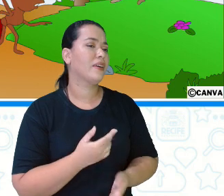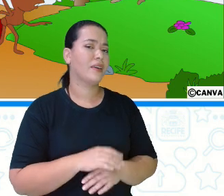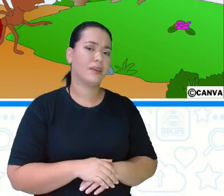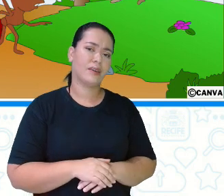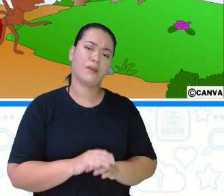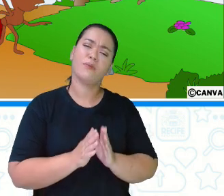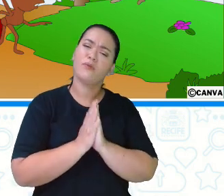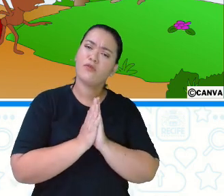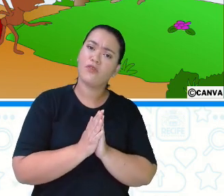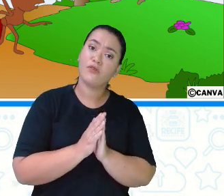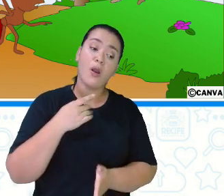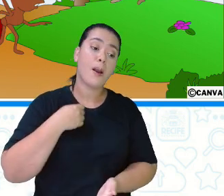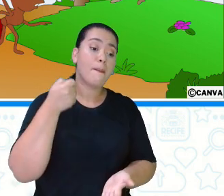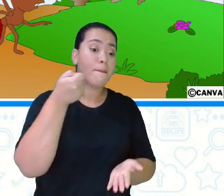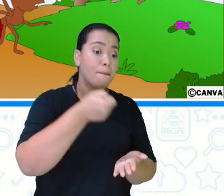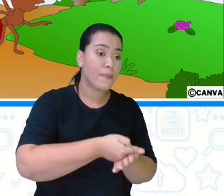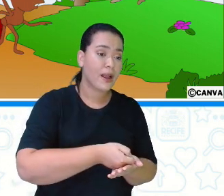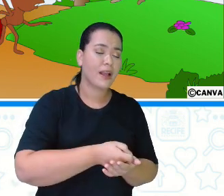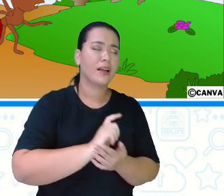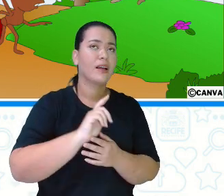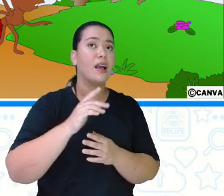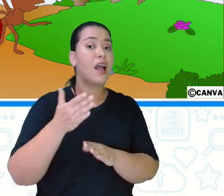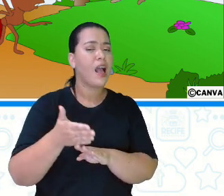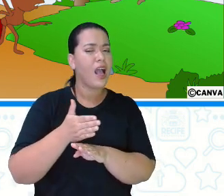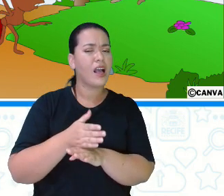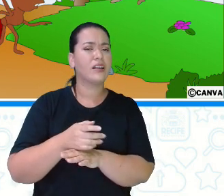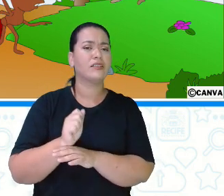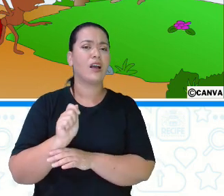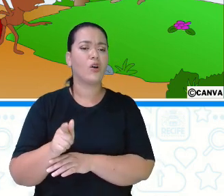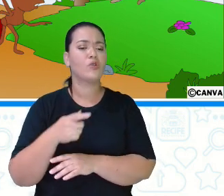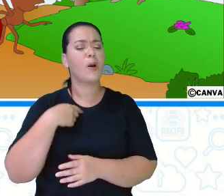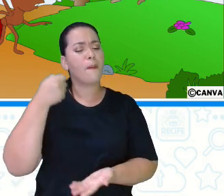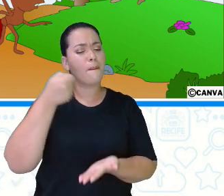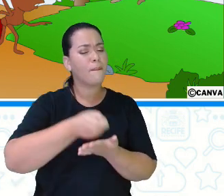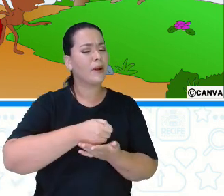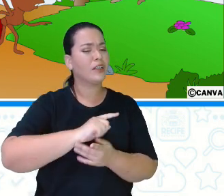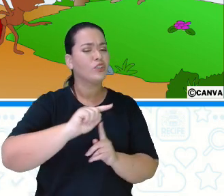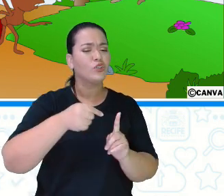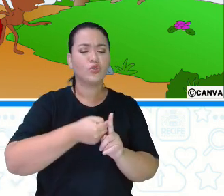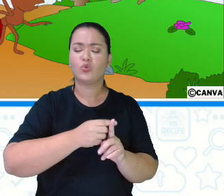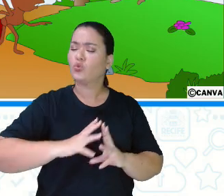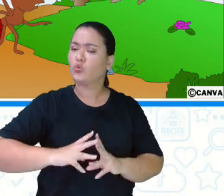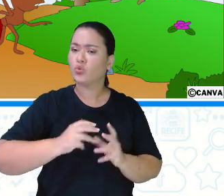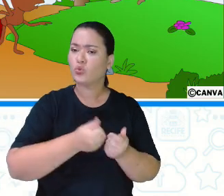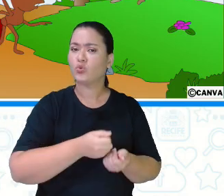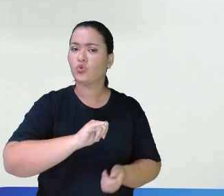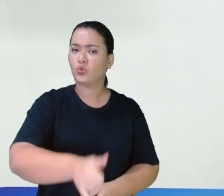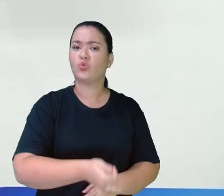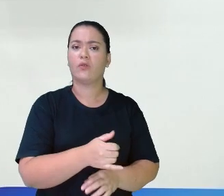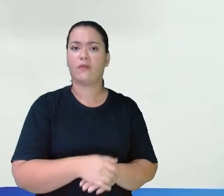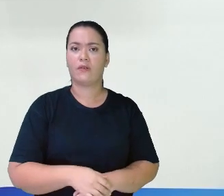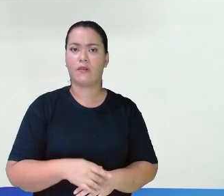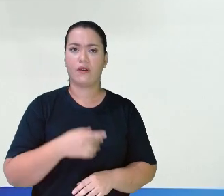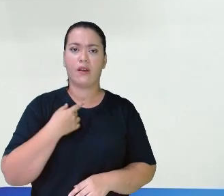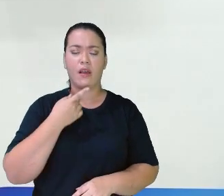animal, pagar-vos antes de agosto os juros e o principal. A formiga nunca empresta, nunca